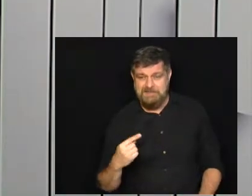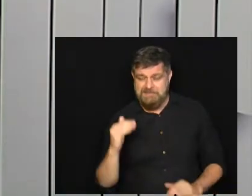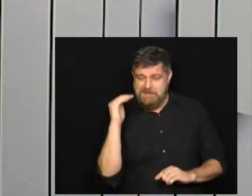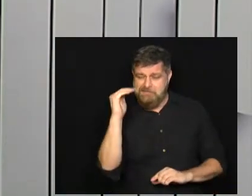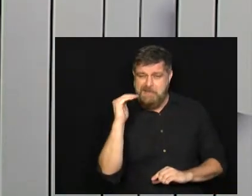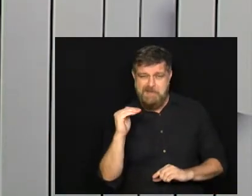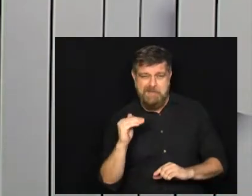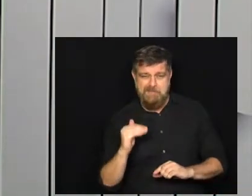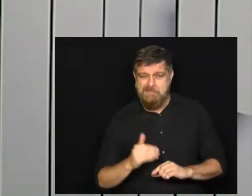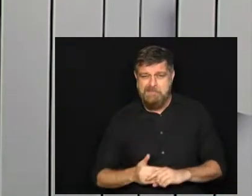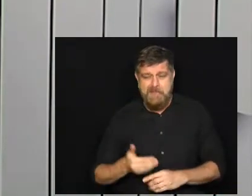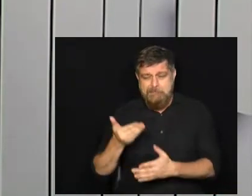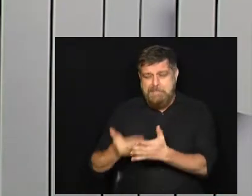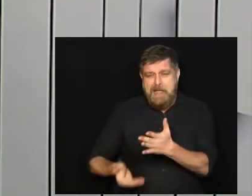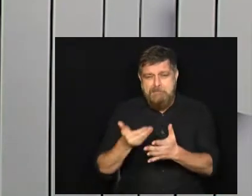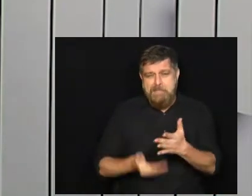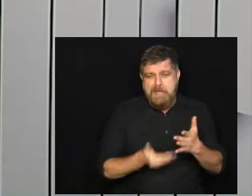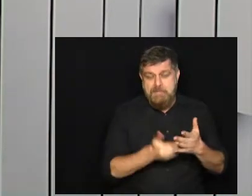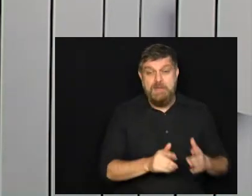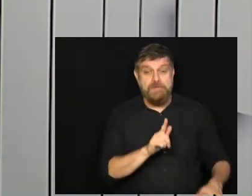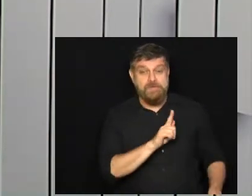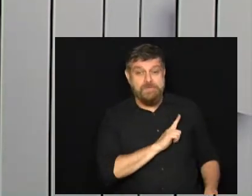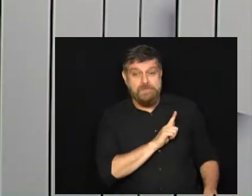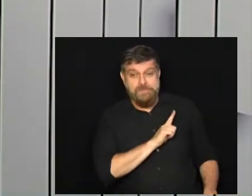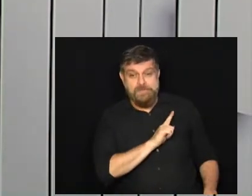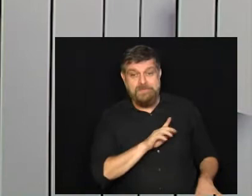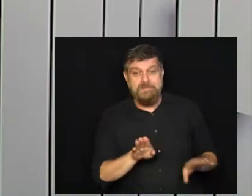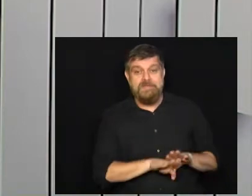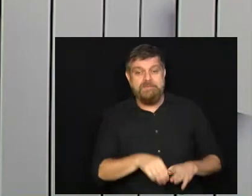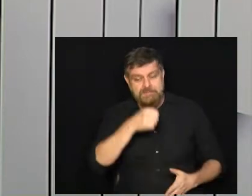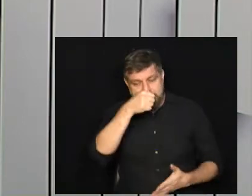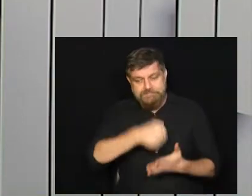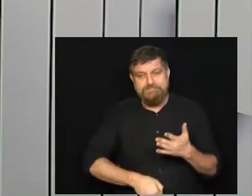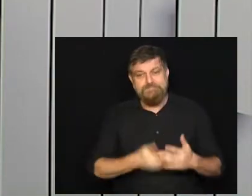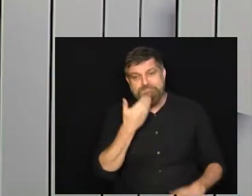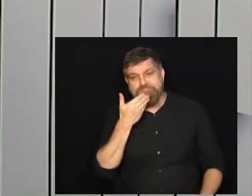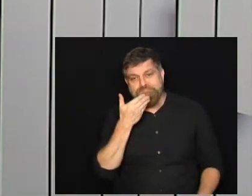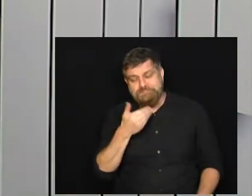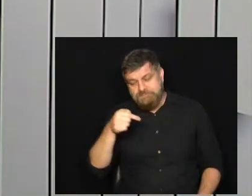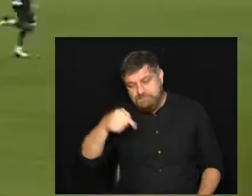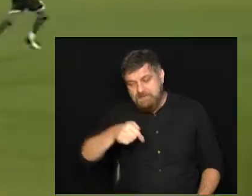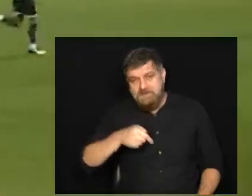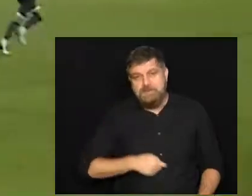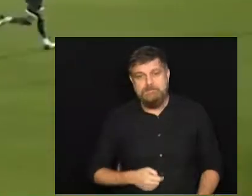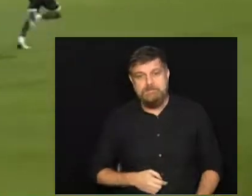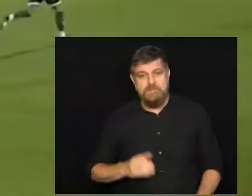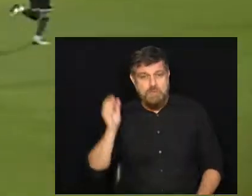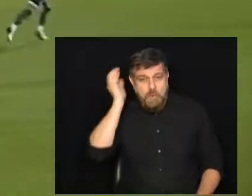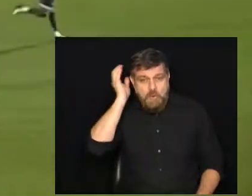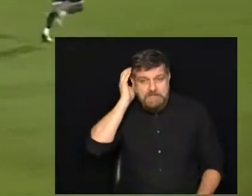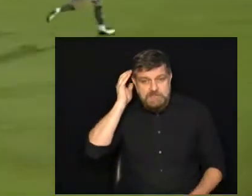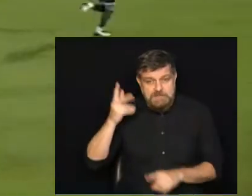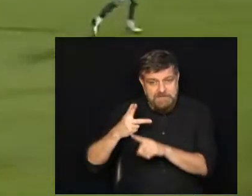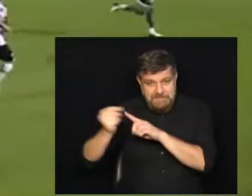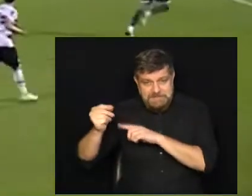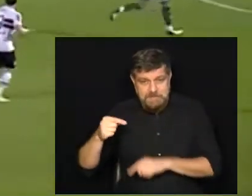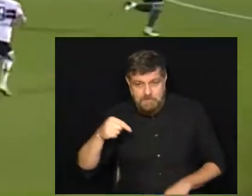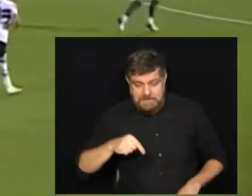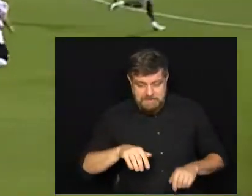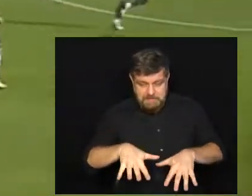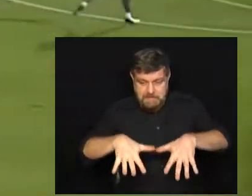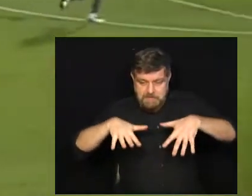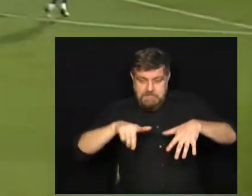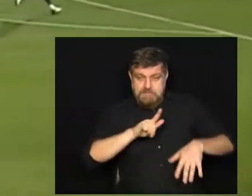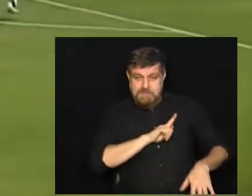partida sem vitória. E o Guarani foi derrotado em casa pelo Coritiba. No Brinco de Ouro, o Coritiba